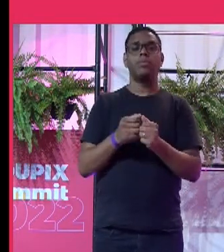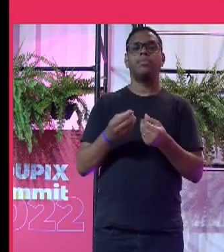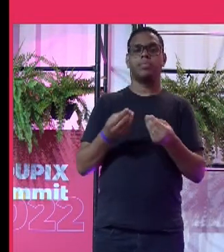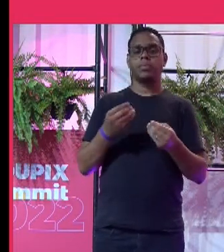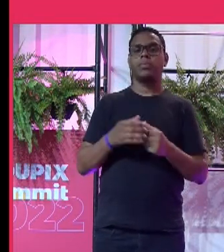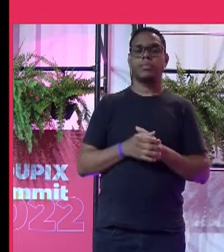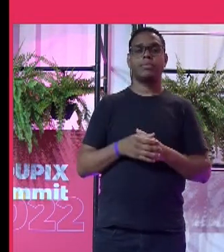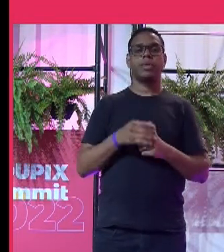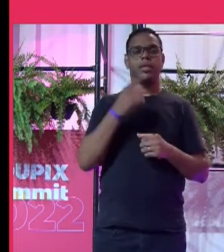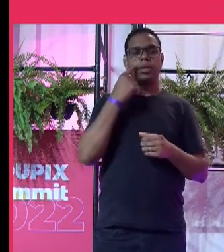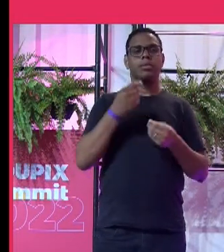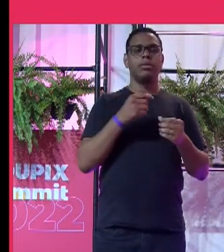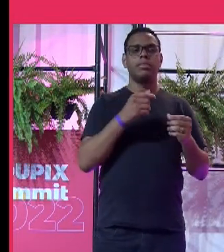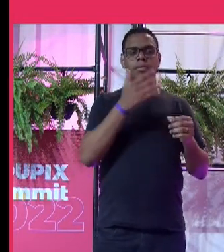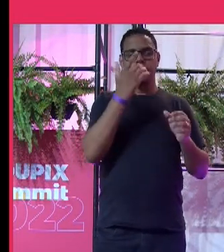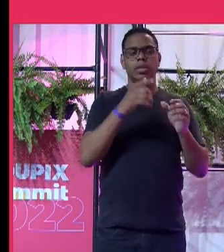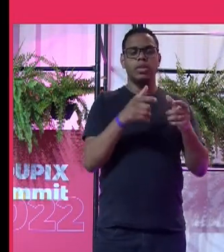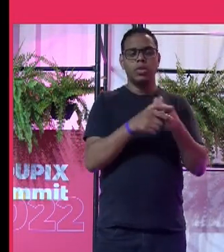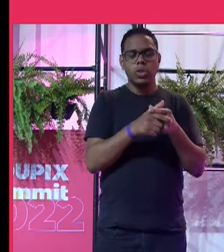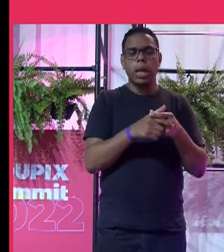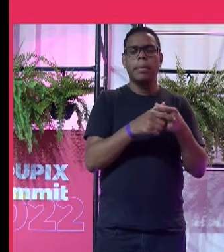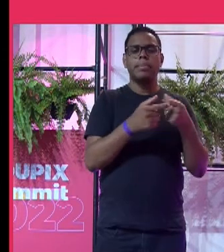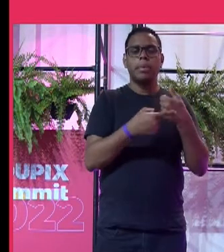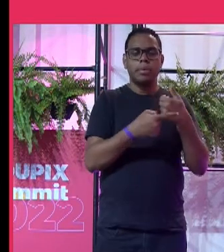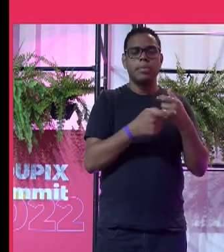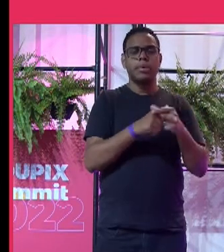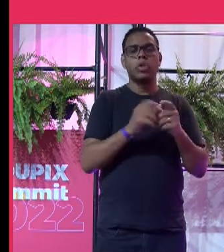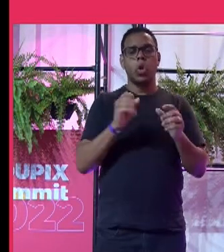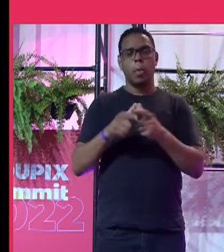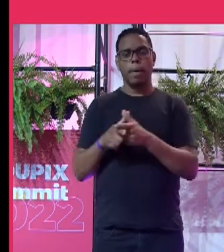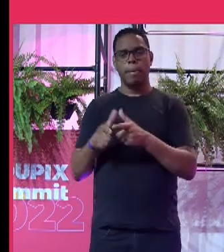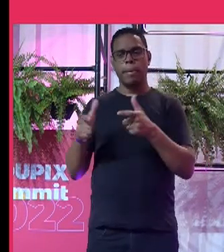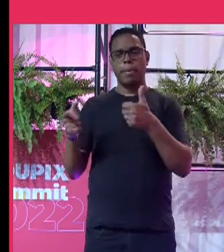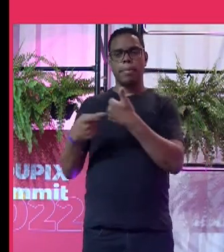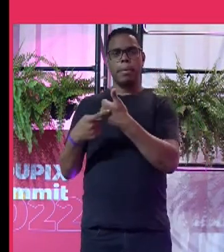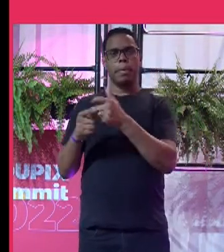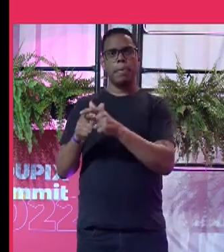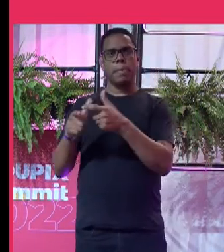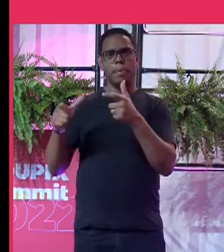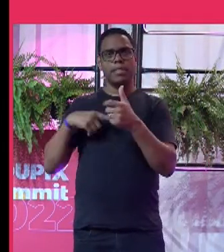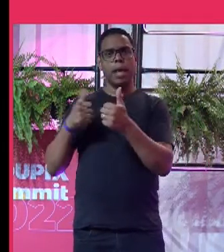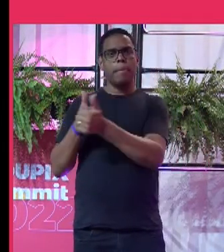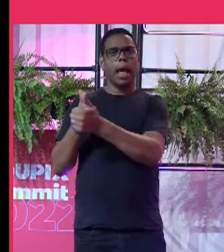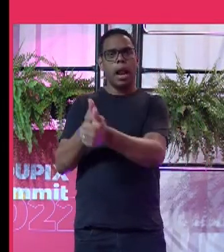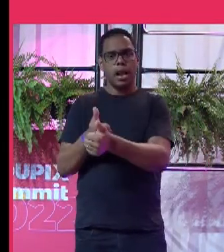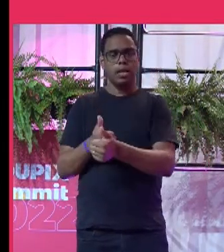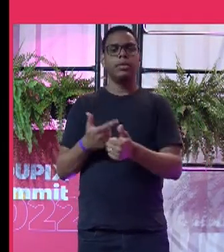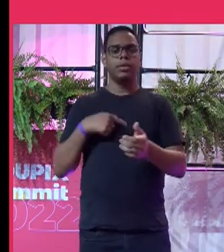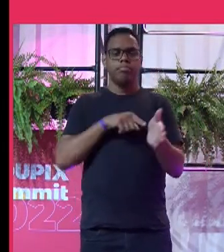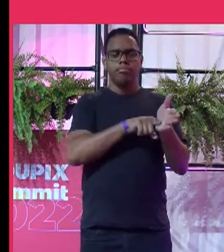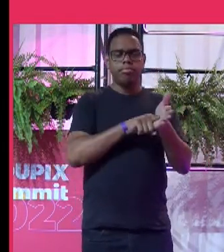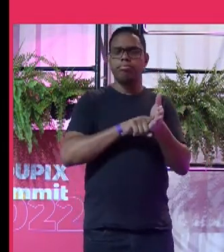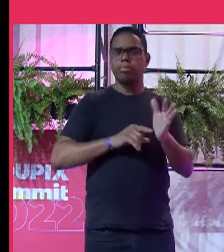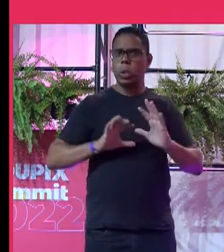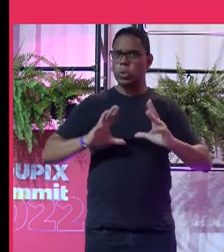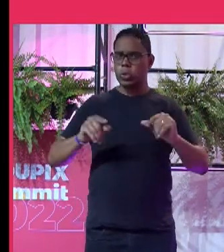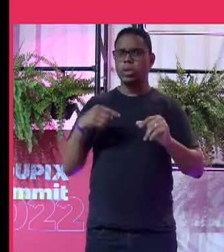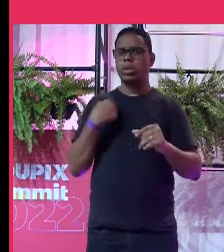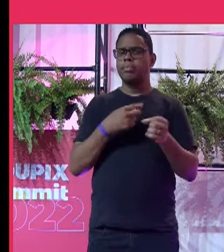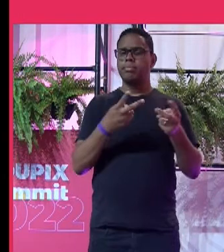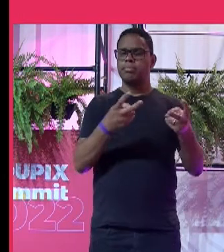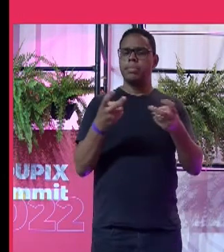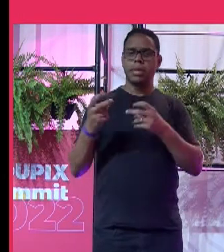nichados até maiores, desde menores até menores número de seguidores, maior número de seguidores. E aí a gente conseguiu identificar